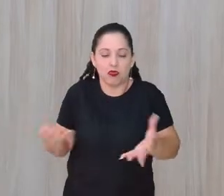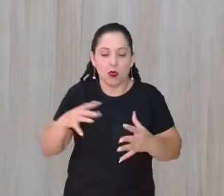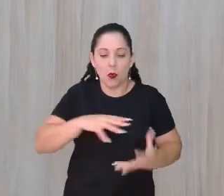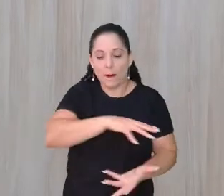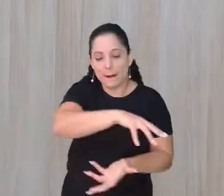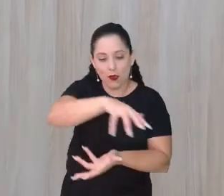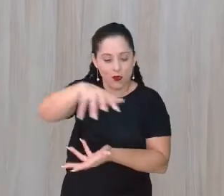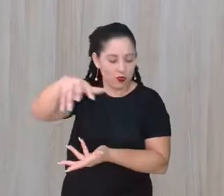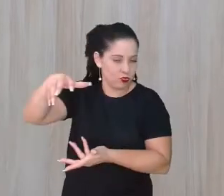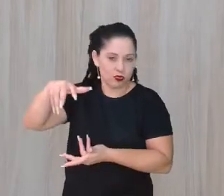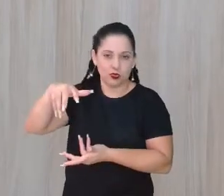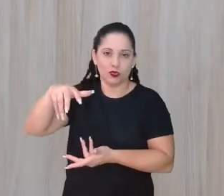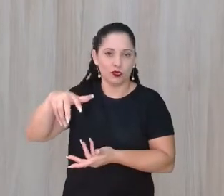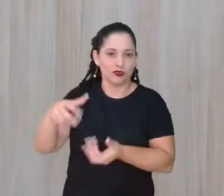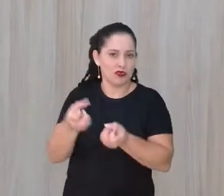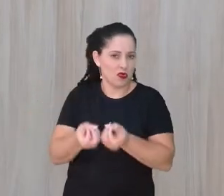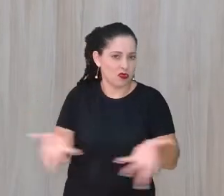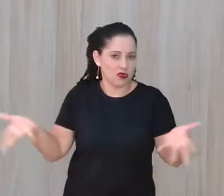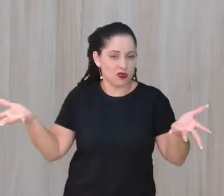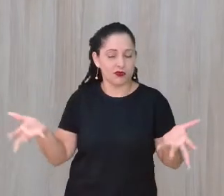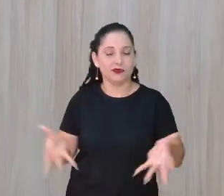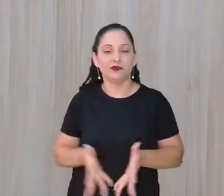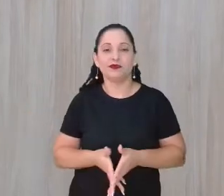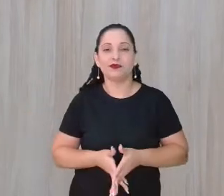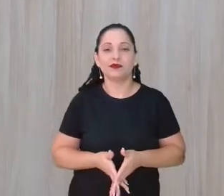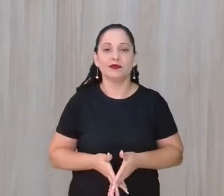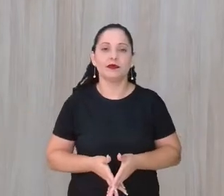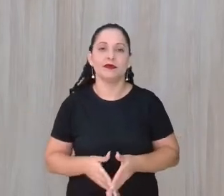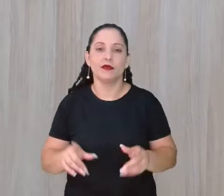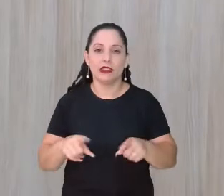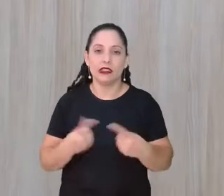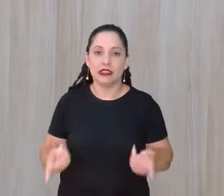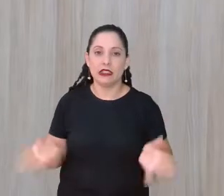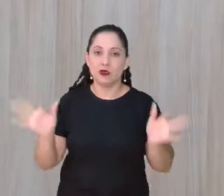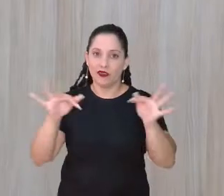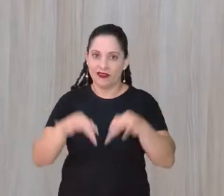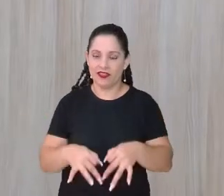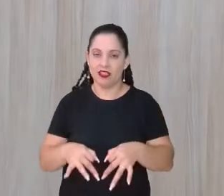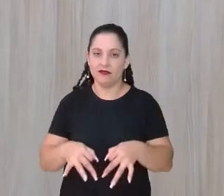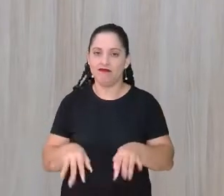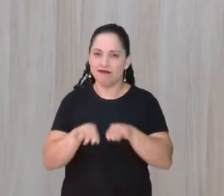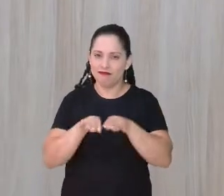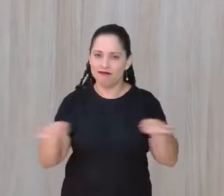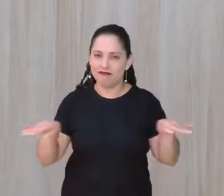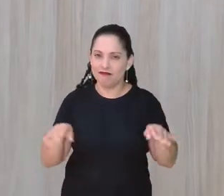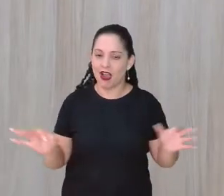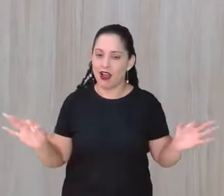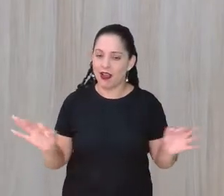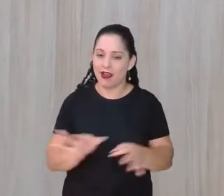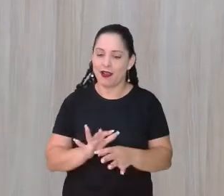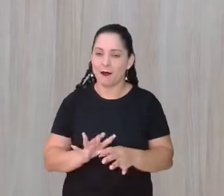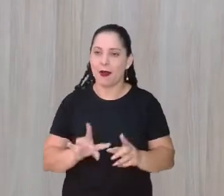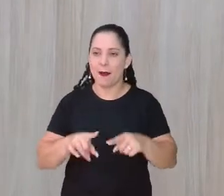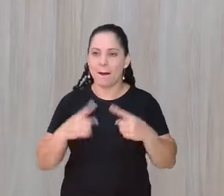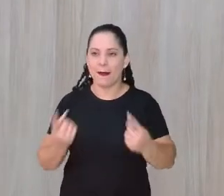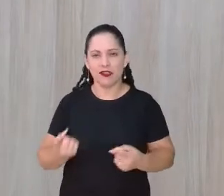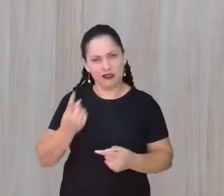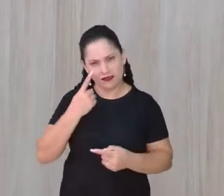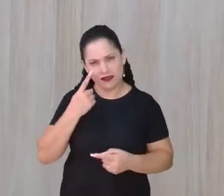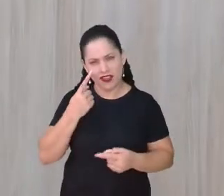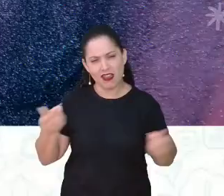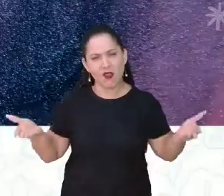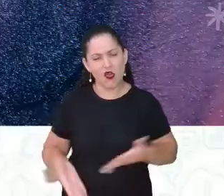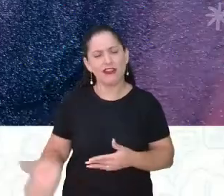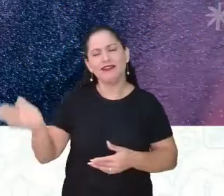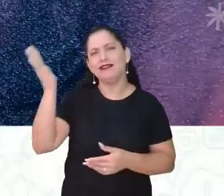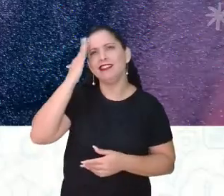como um todo, mas aí o fim dessa instabilidade. Mas vamos ver se mudou, né, gente? Então vamos entender